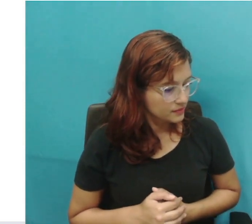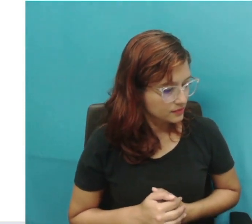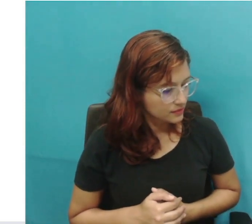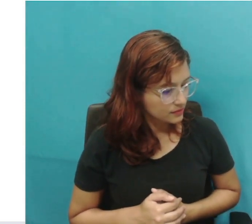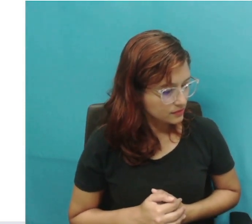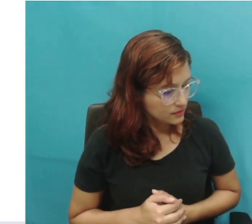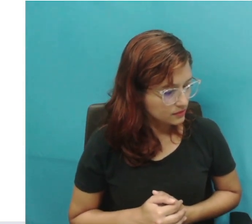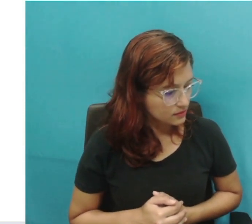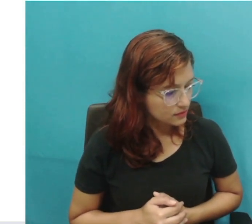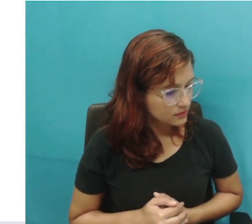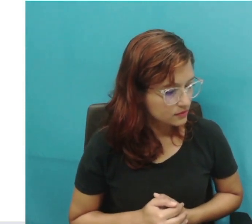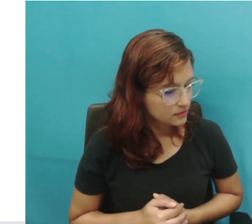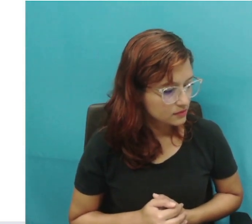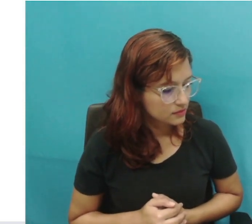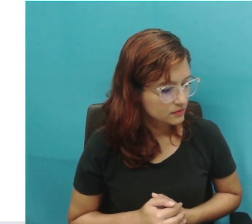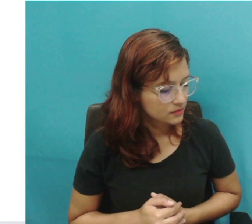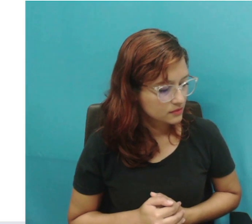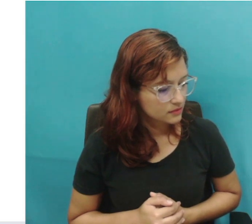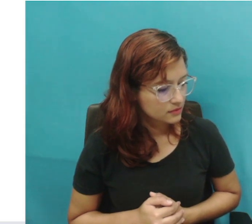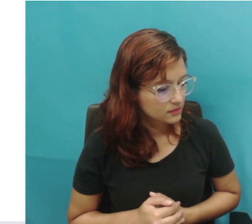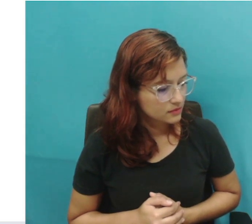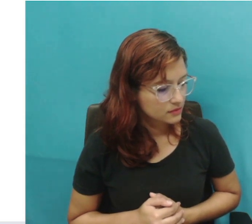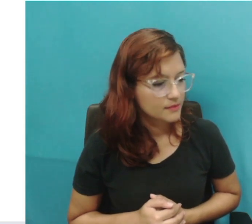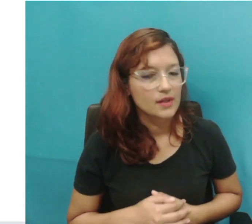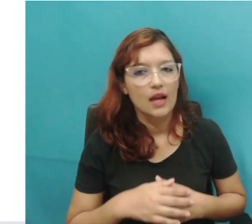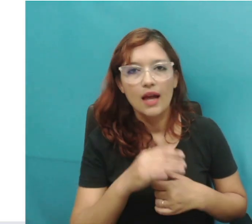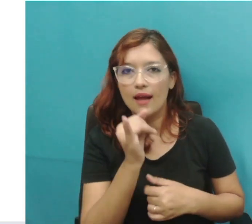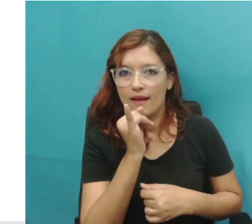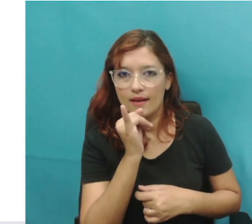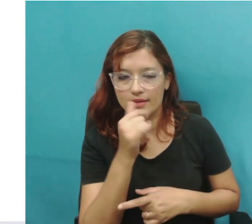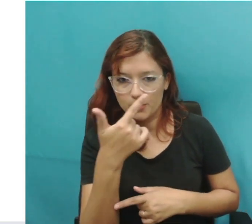Caneta, esta porque está no feminino.